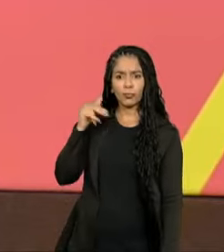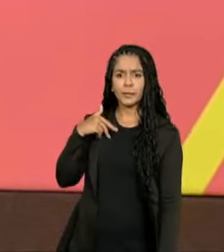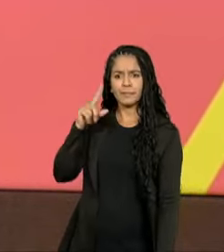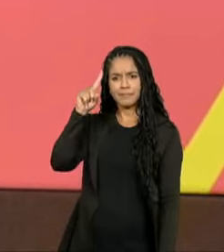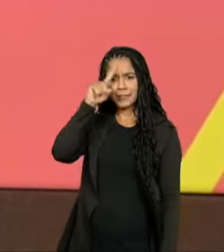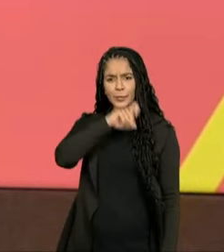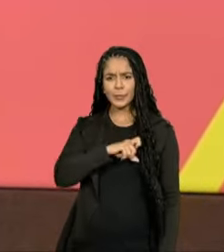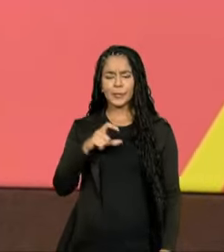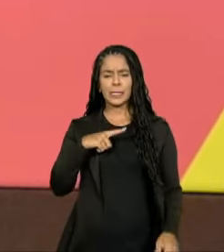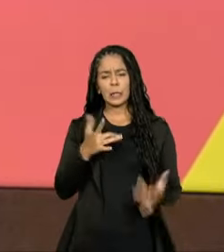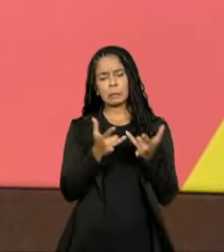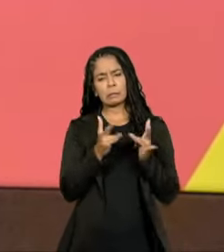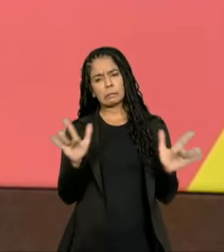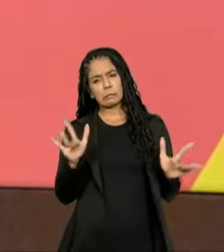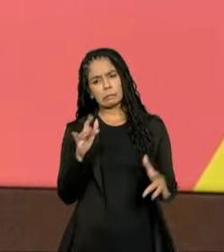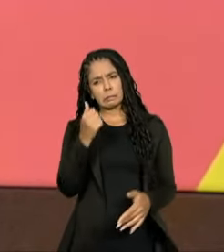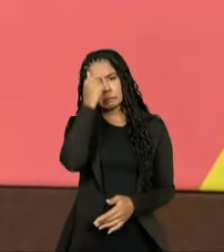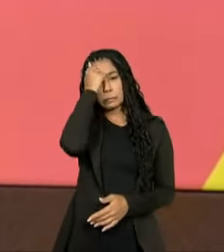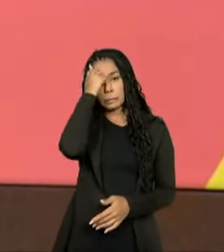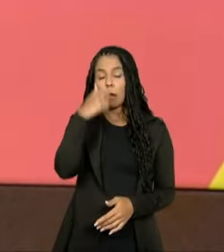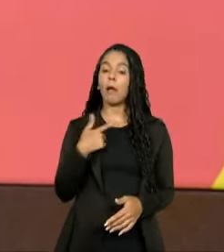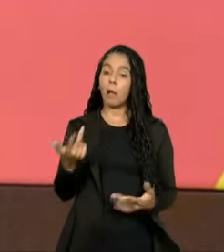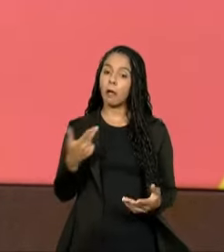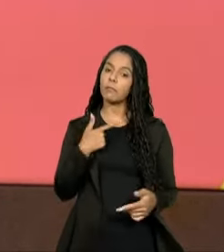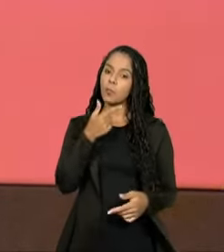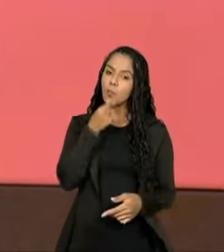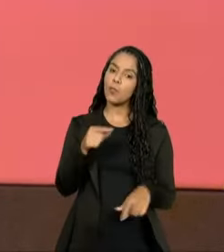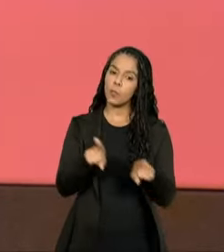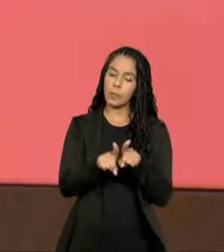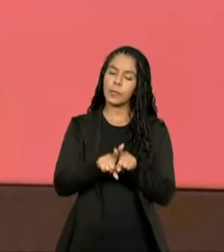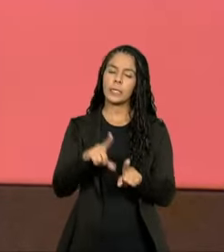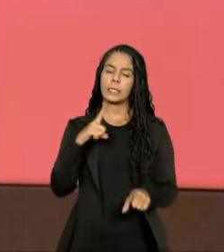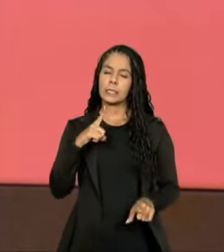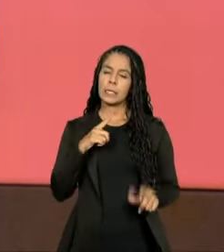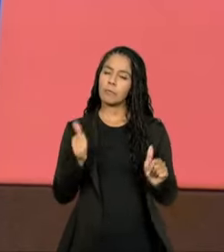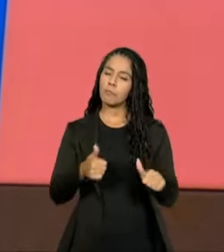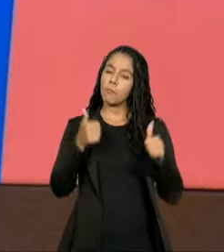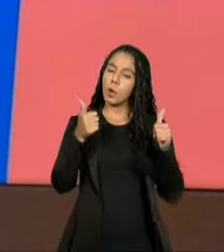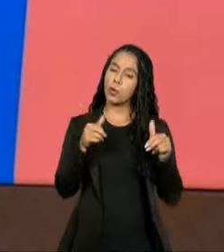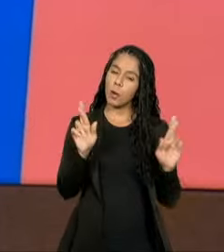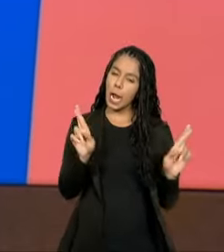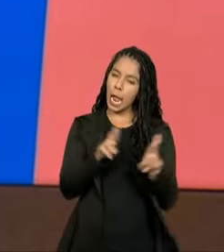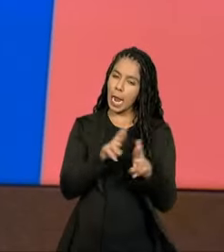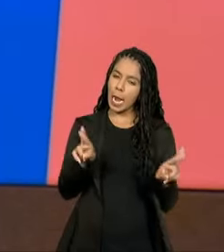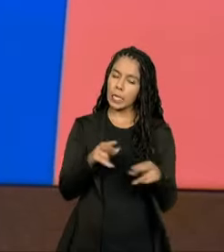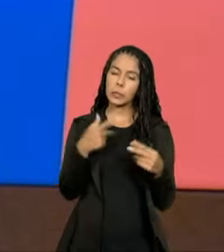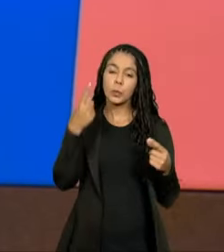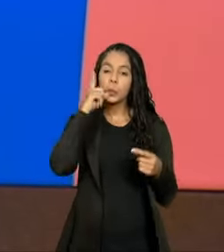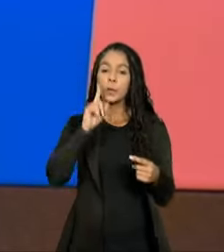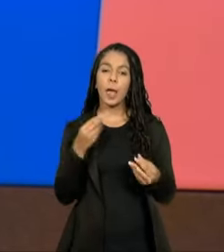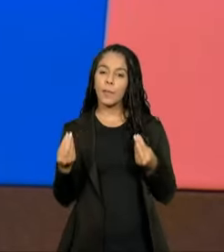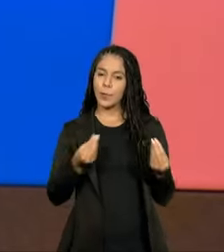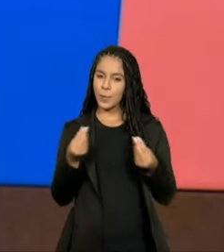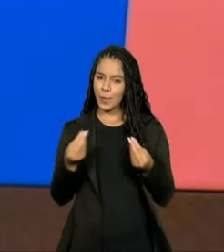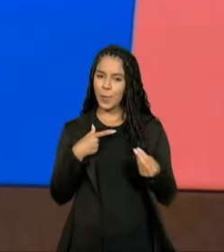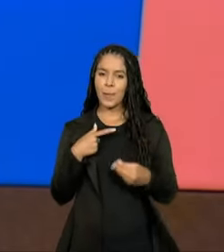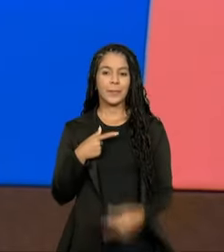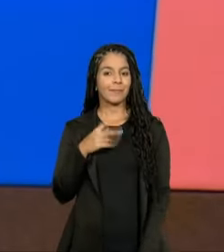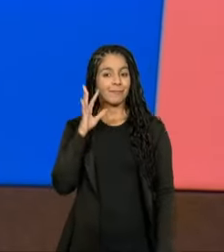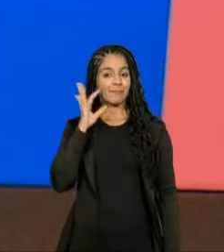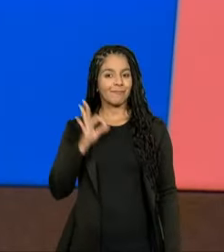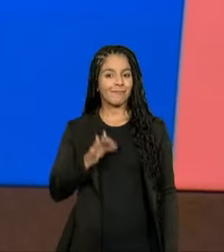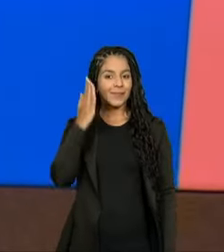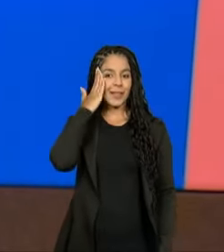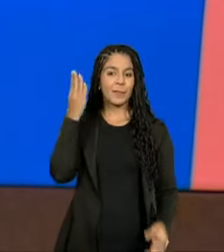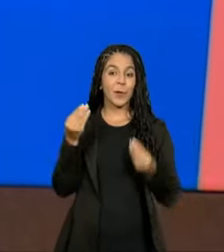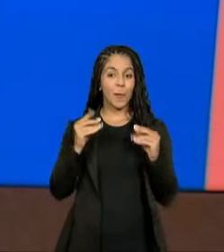um término? Né? Acho que os homens também têm. Ou melhorar, digamos assim, a sua relação e não saber como. Já, já a gente vai saber como